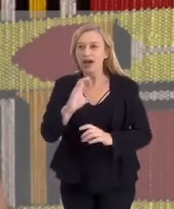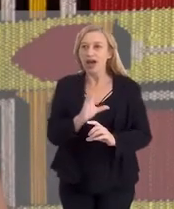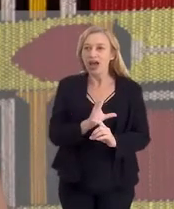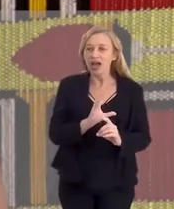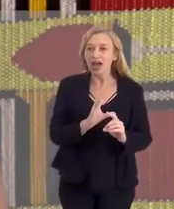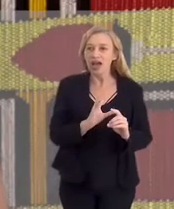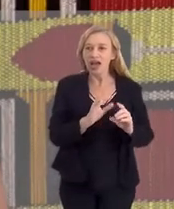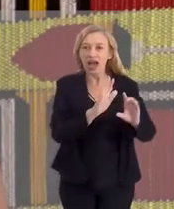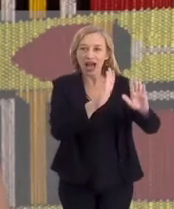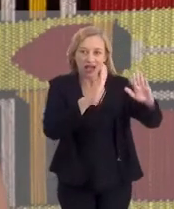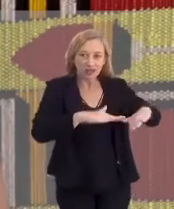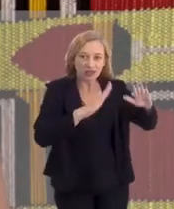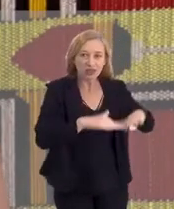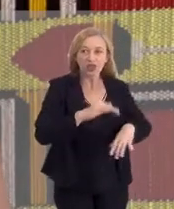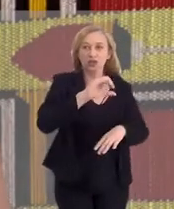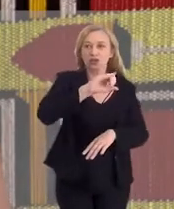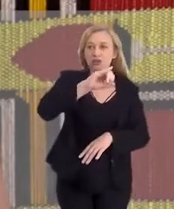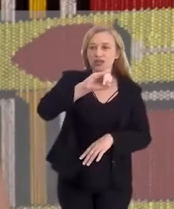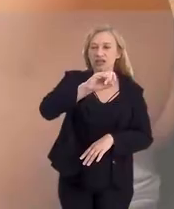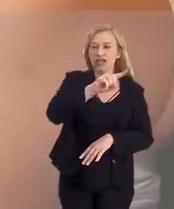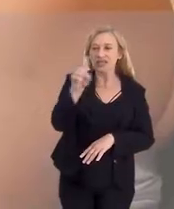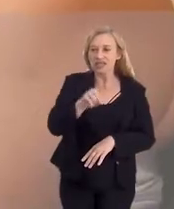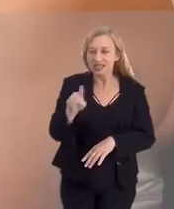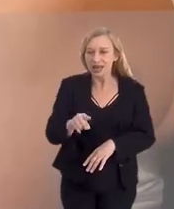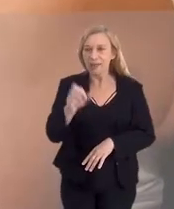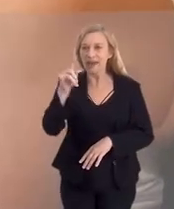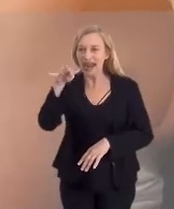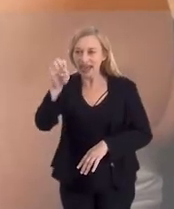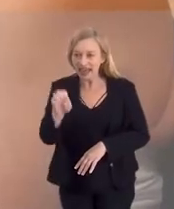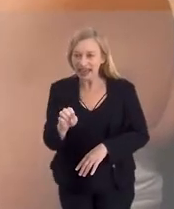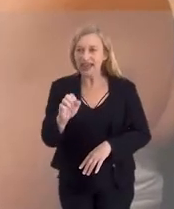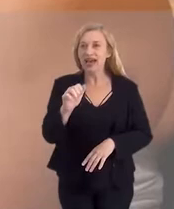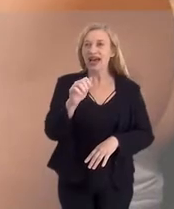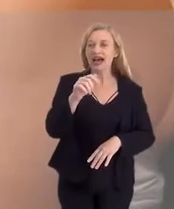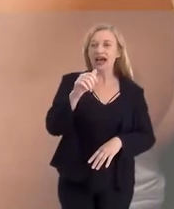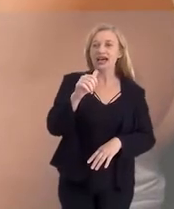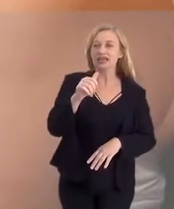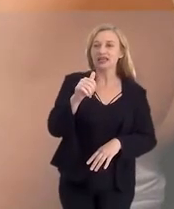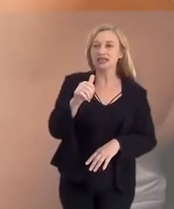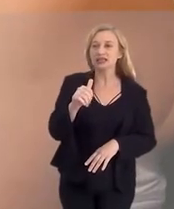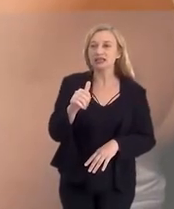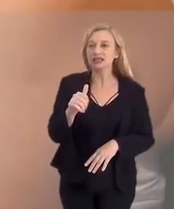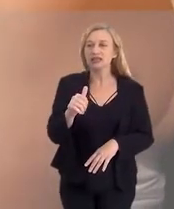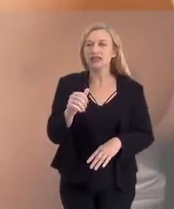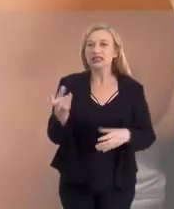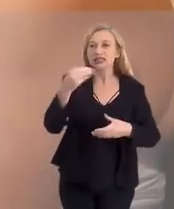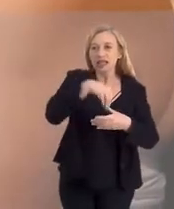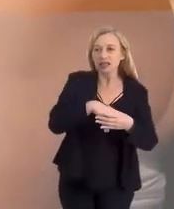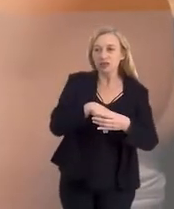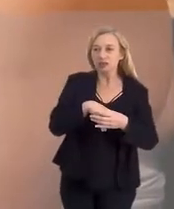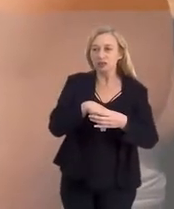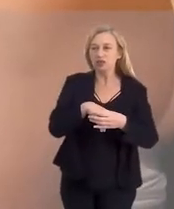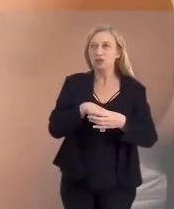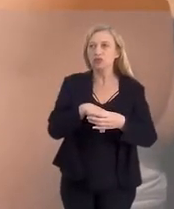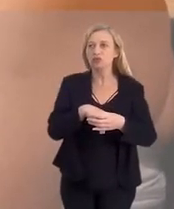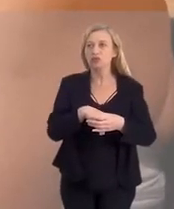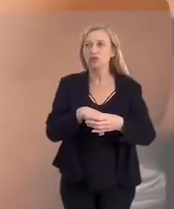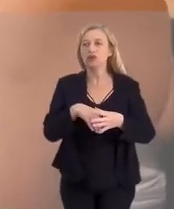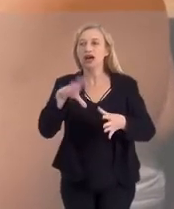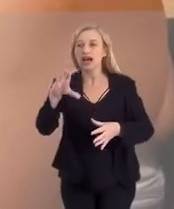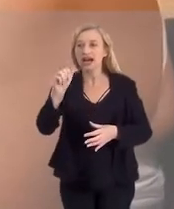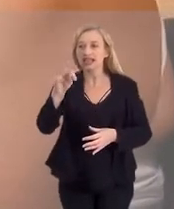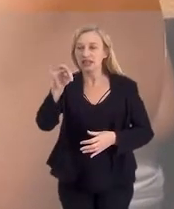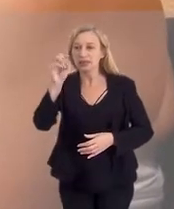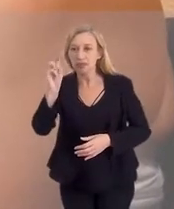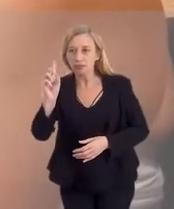culto ao Zé Pilintra, o culto a Malunguinho, as mestras, que dentro do Catimbó não são